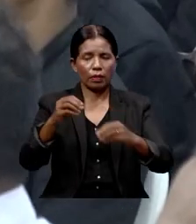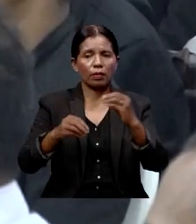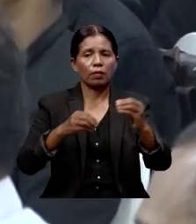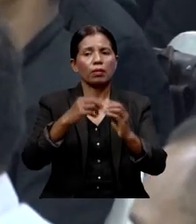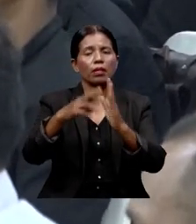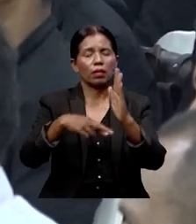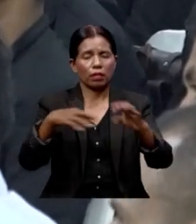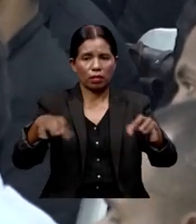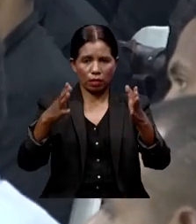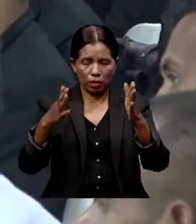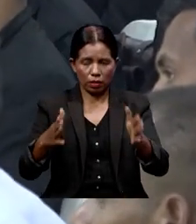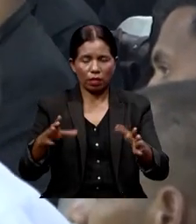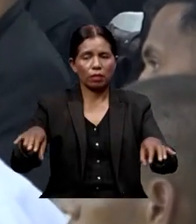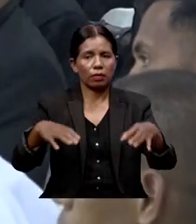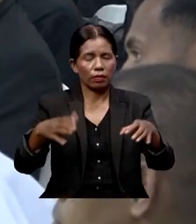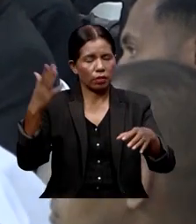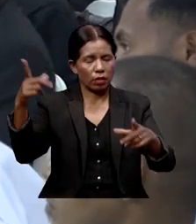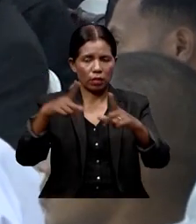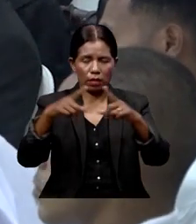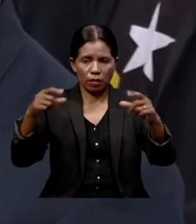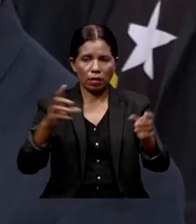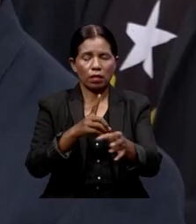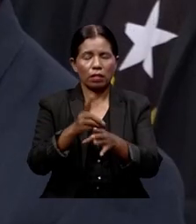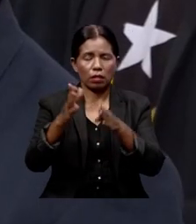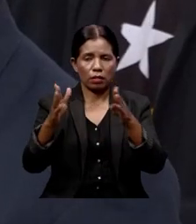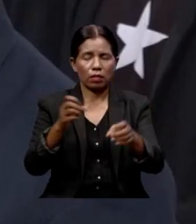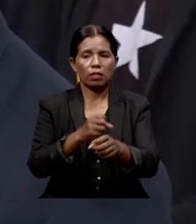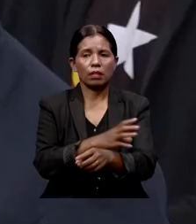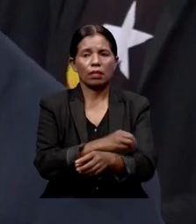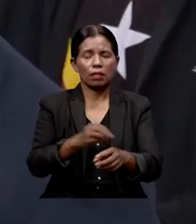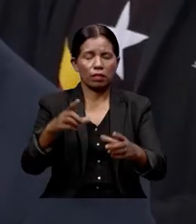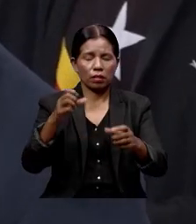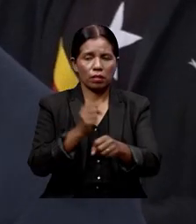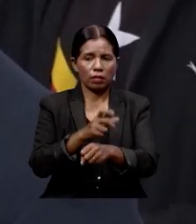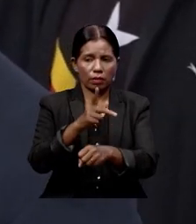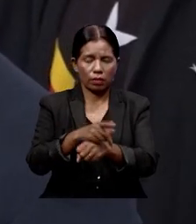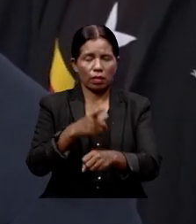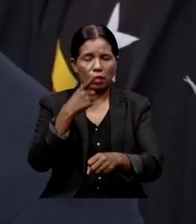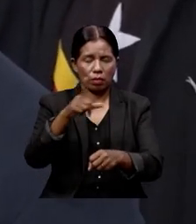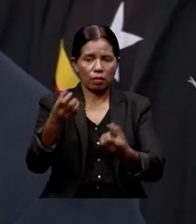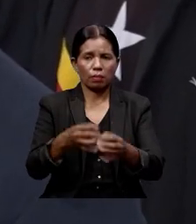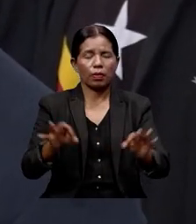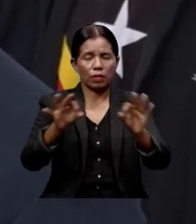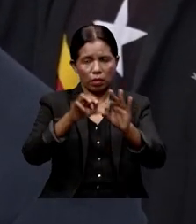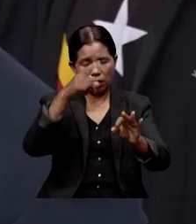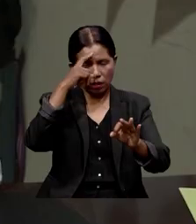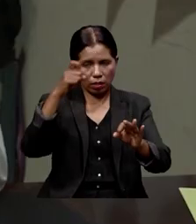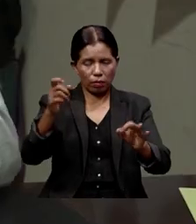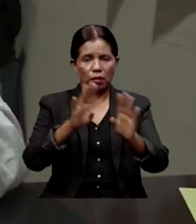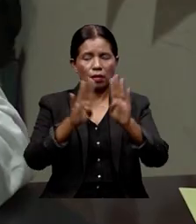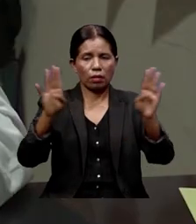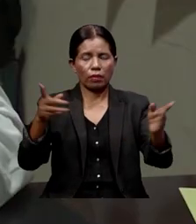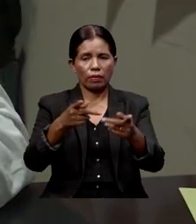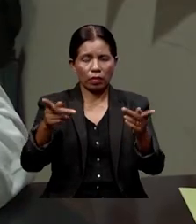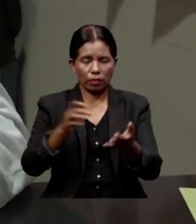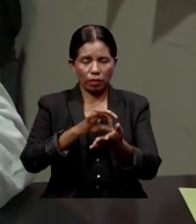exige o trabalhador Sira no Beato Serviço de Japão, diretor-geral Sefopia Tetin, língua sem mudar fator principal, também é, se logo que centro de